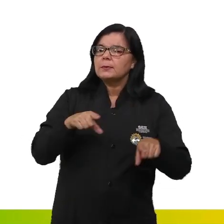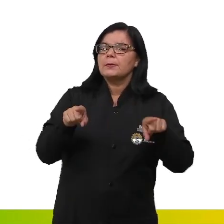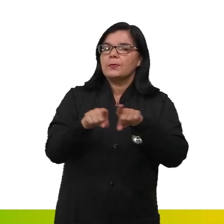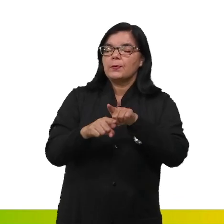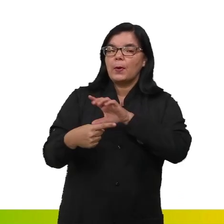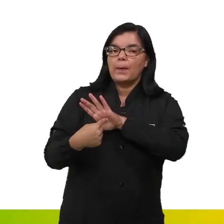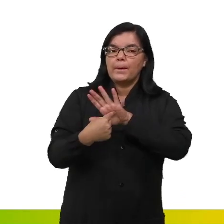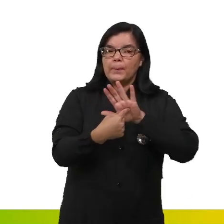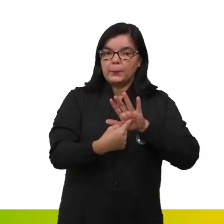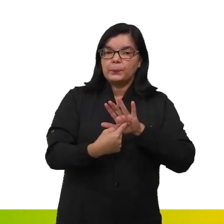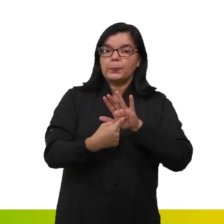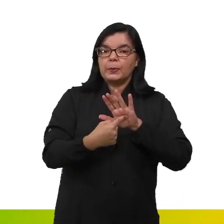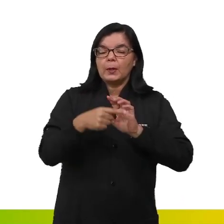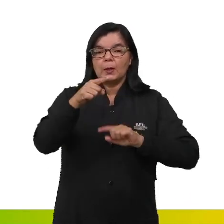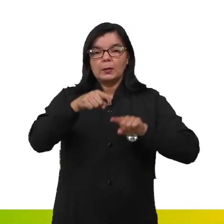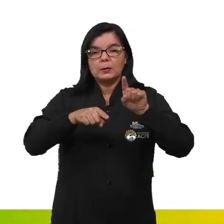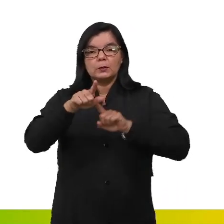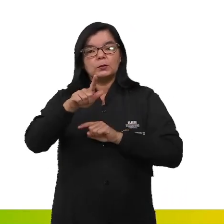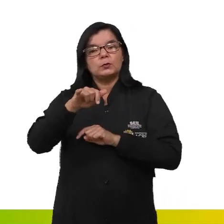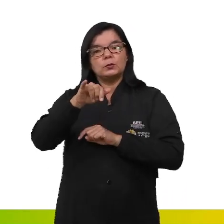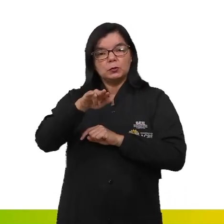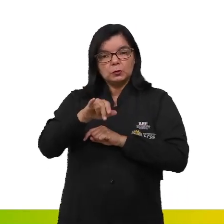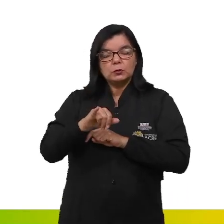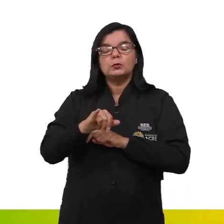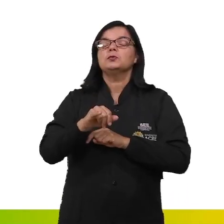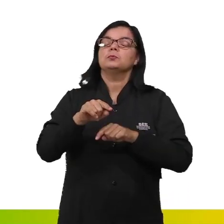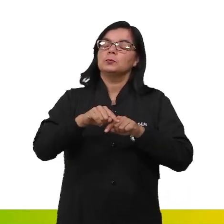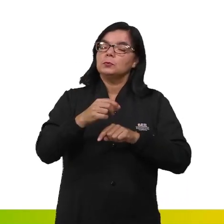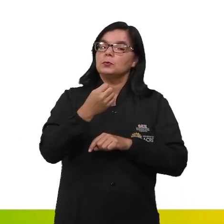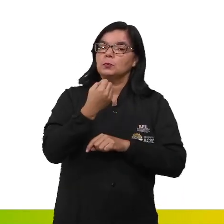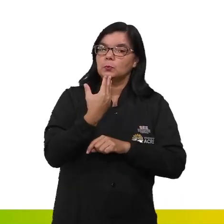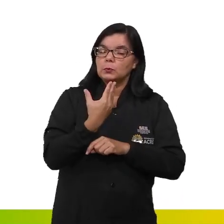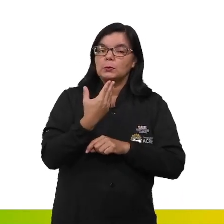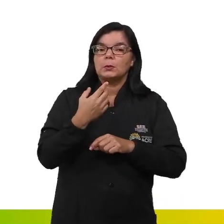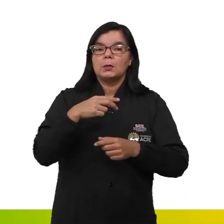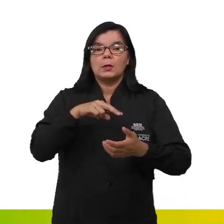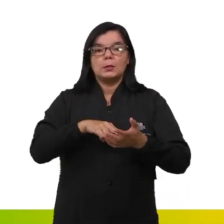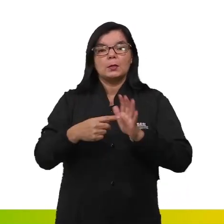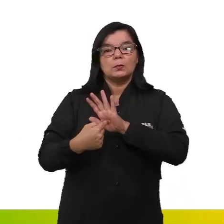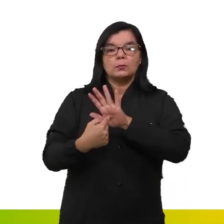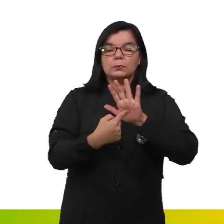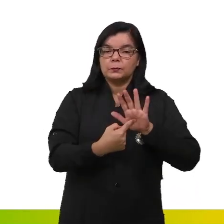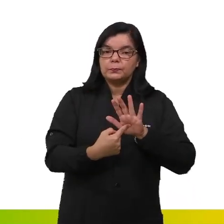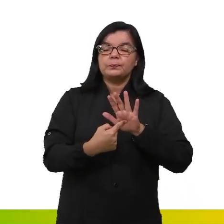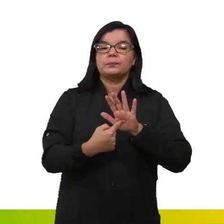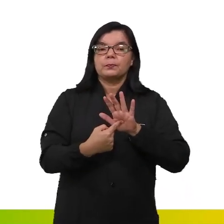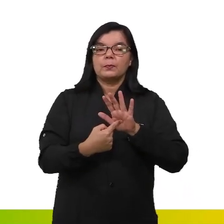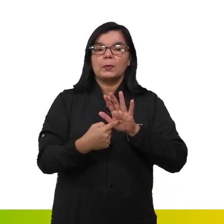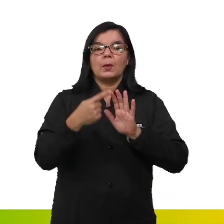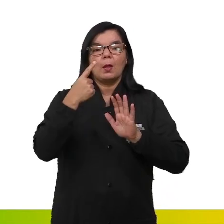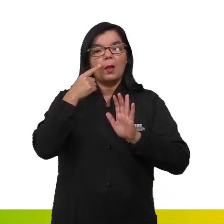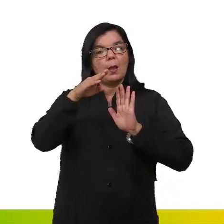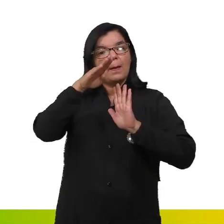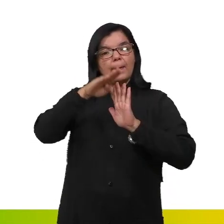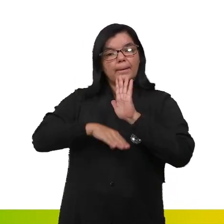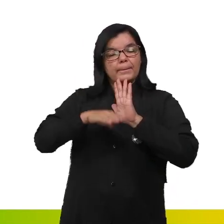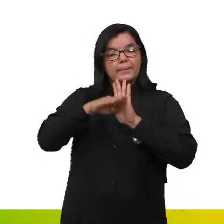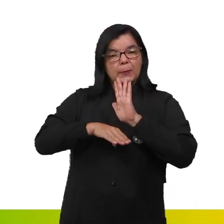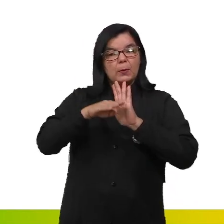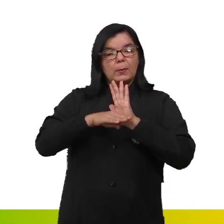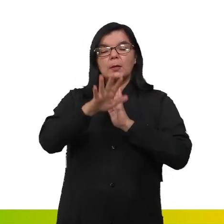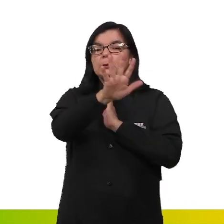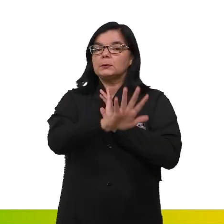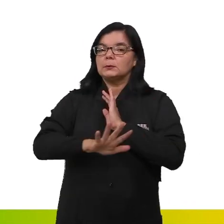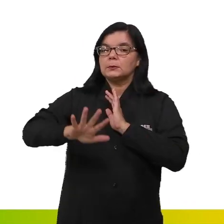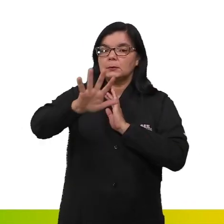vão apresentar índice de Gini aí bem considerável. O índice de Gini que eles estão apresentando é abaixo da média